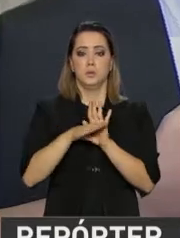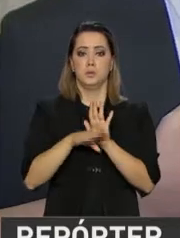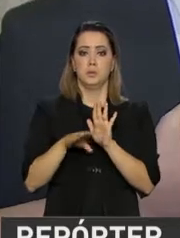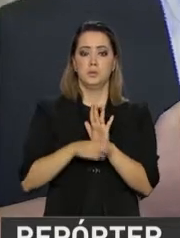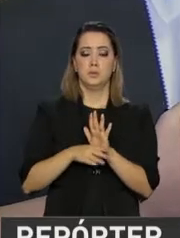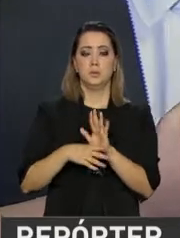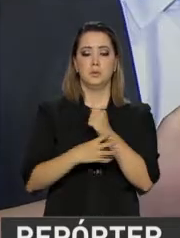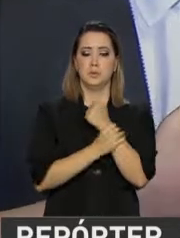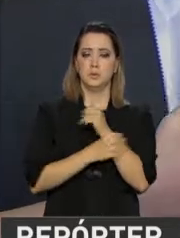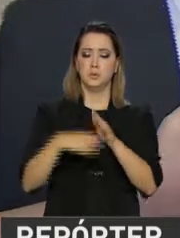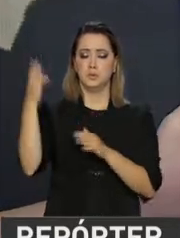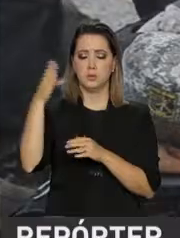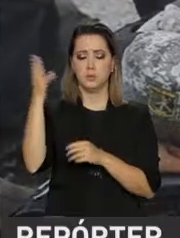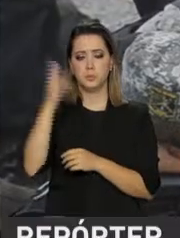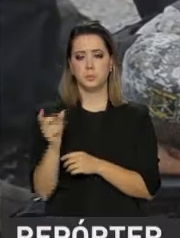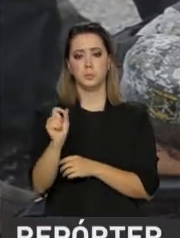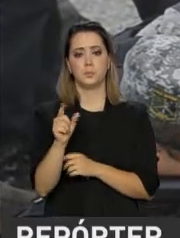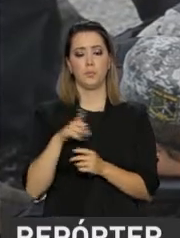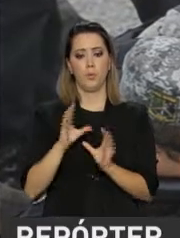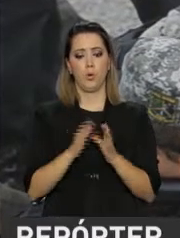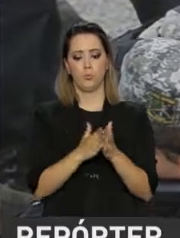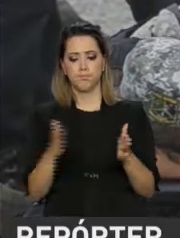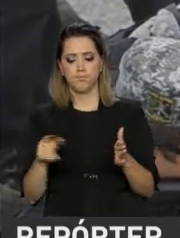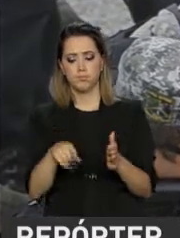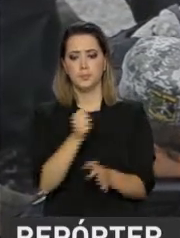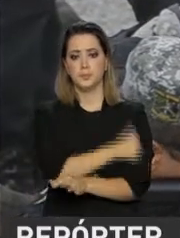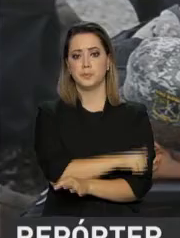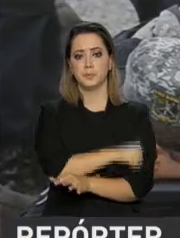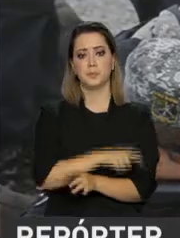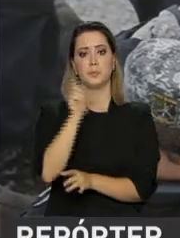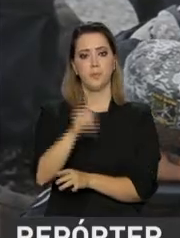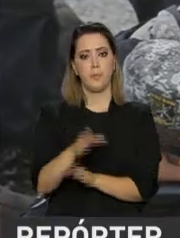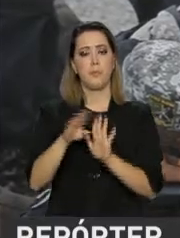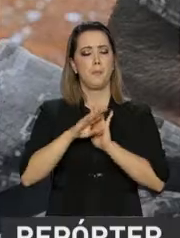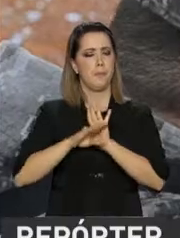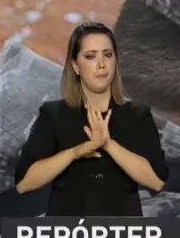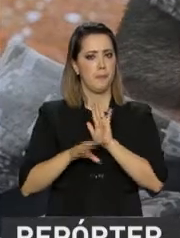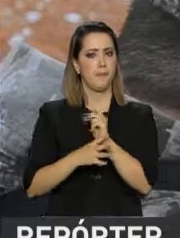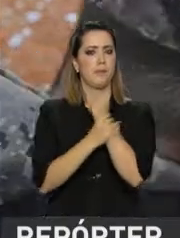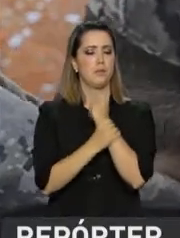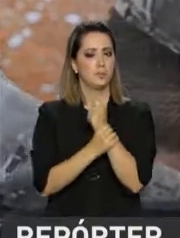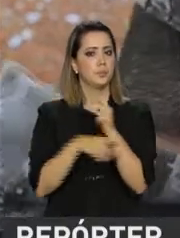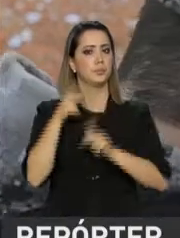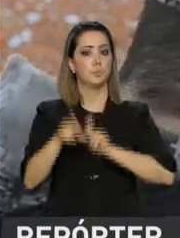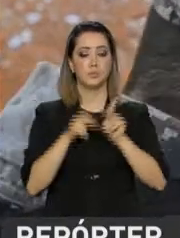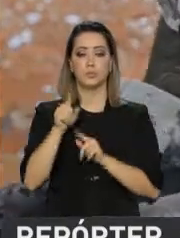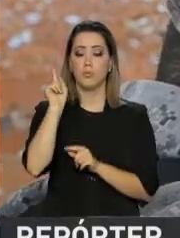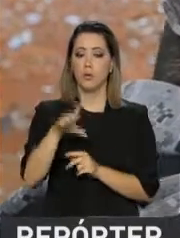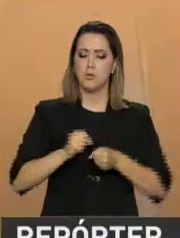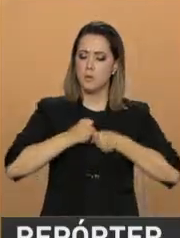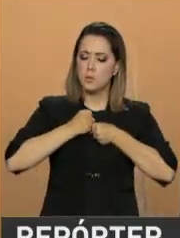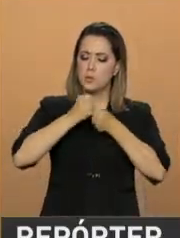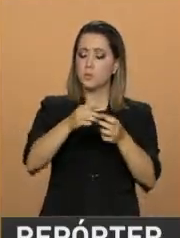fase rio de janeiro a medida faz parte da aplicação do plano nacional de segurança pública ea um